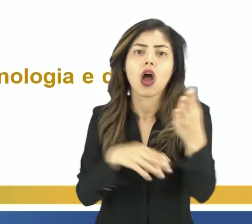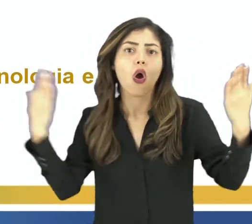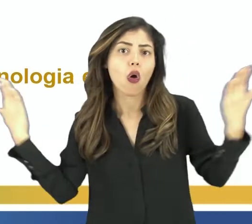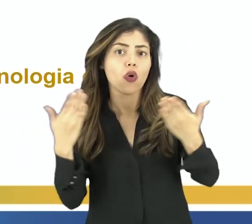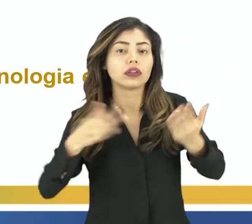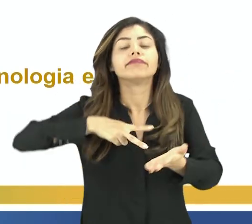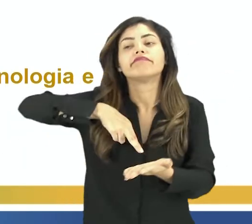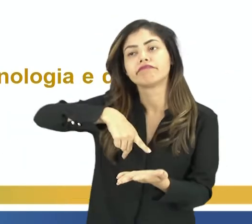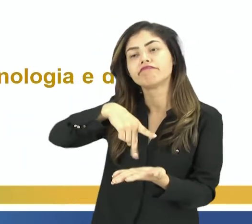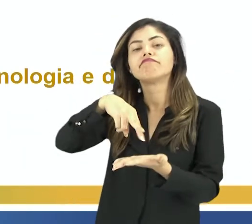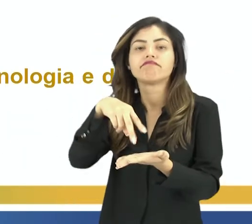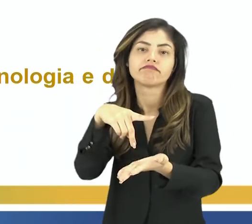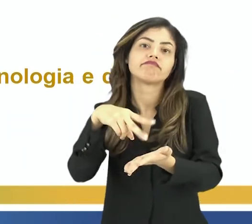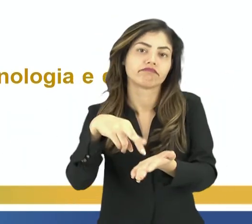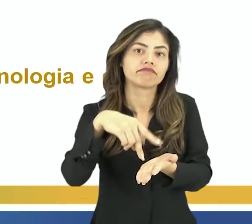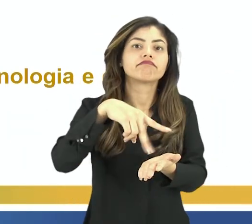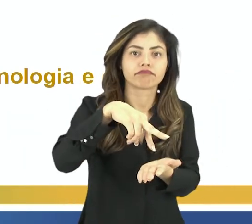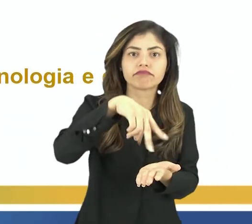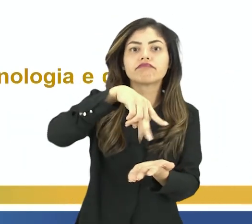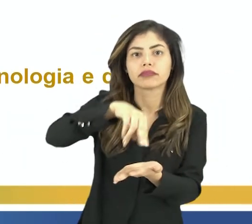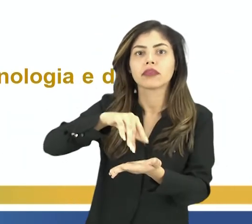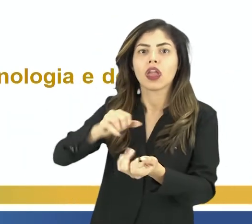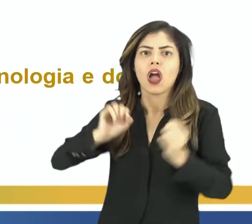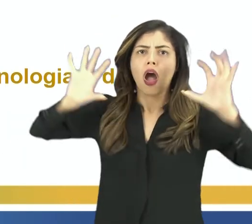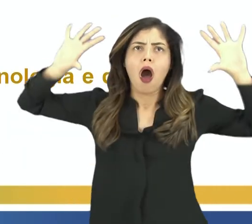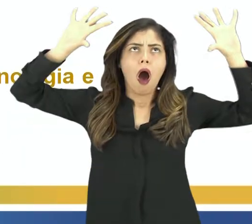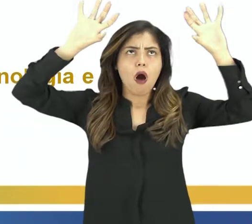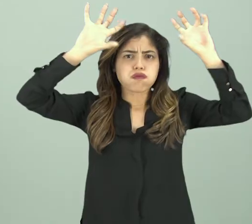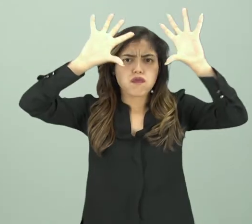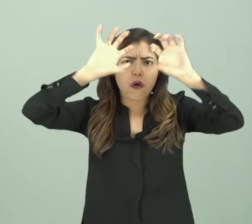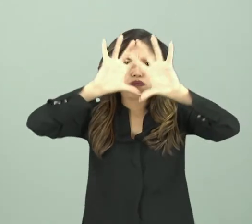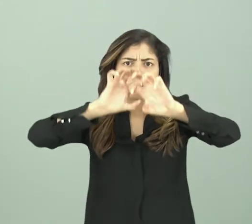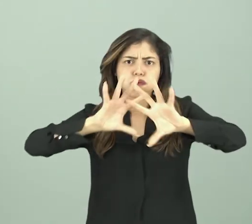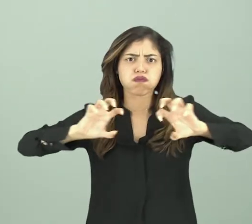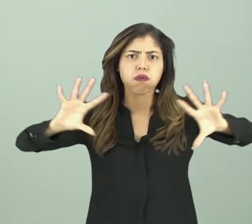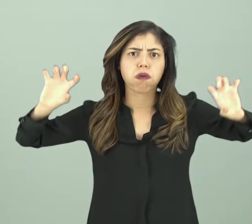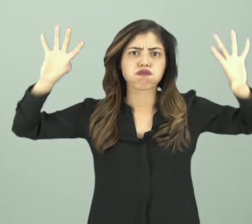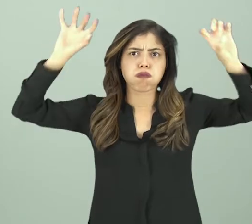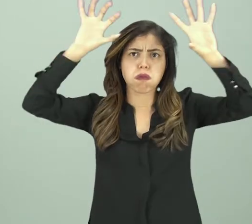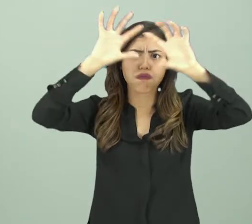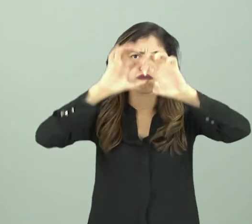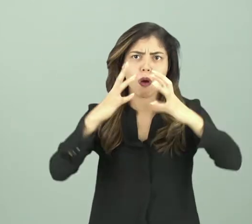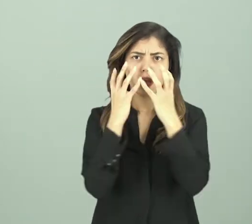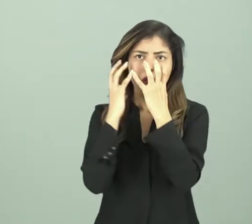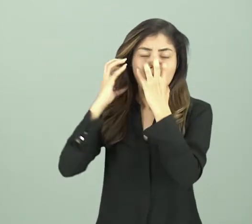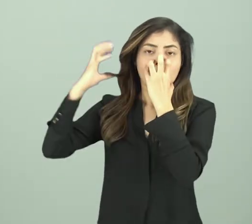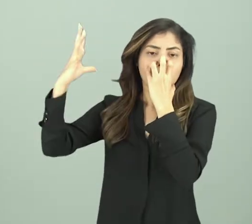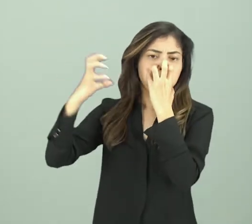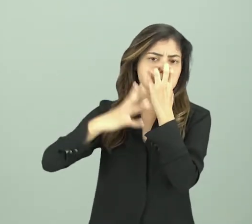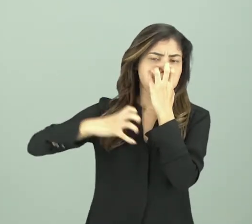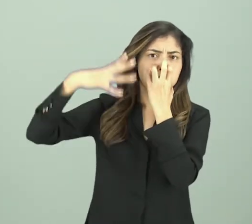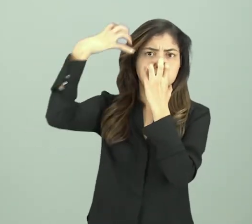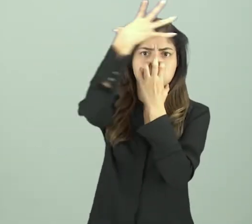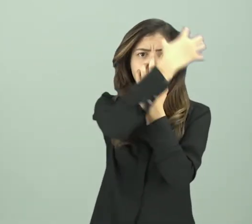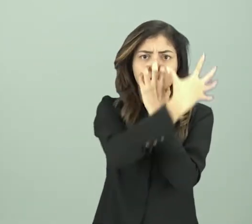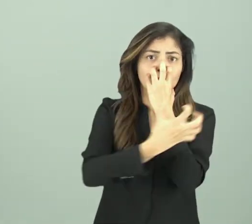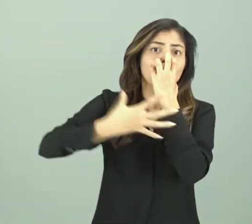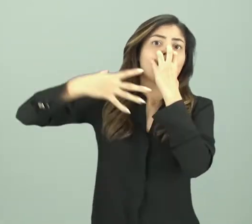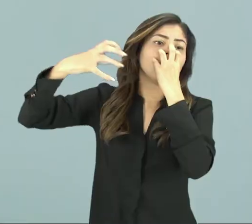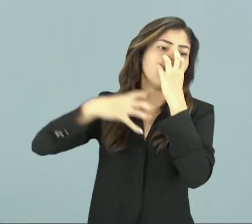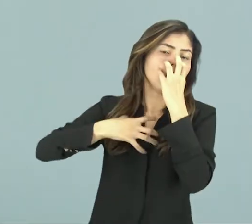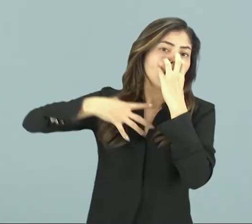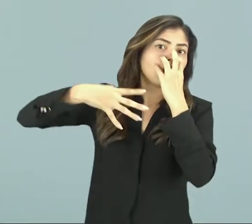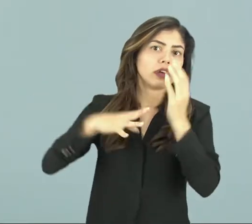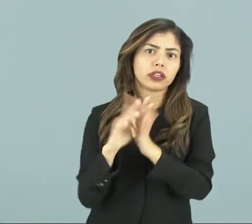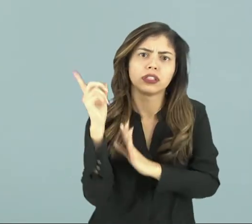estava caminhando para vir trabalhar e a fumaça quase não me deixava respirar. Queimada é por todos os lugares por onde passei.